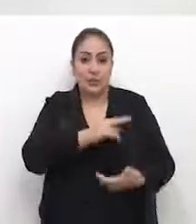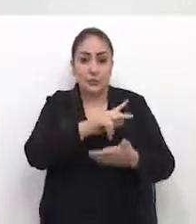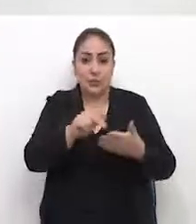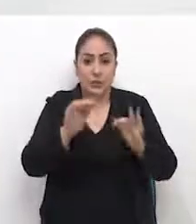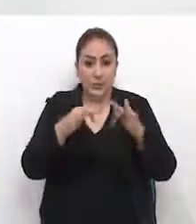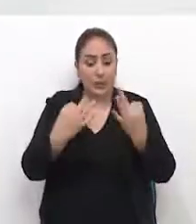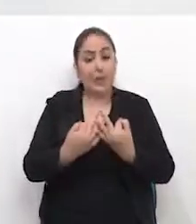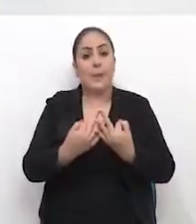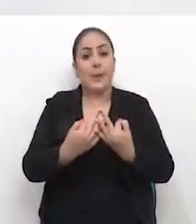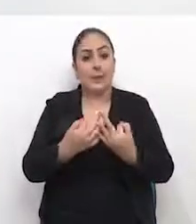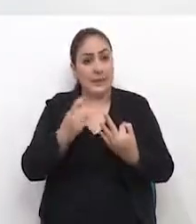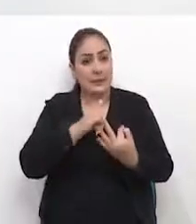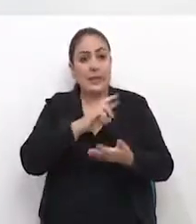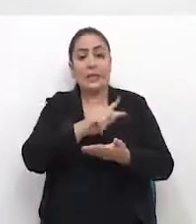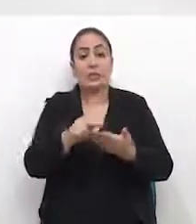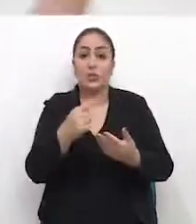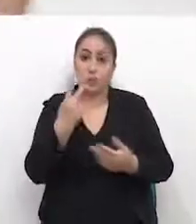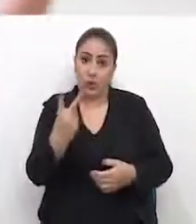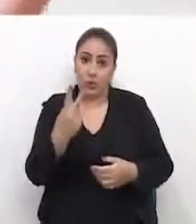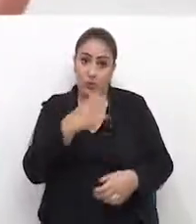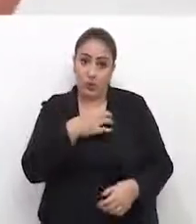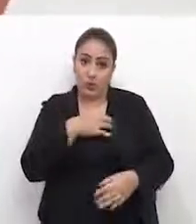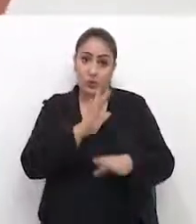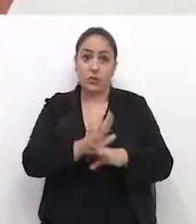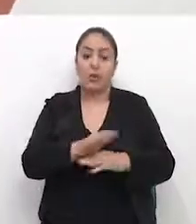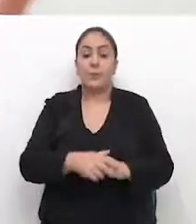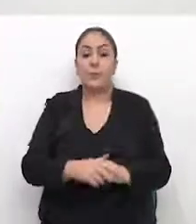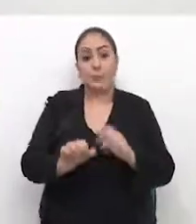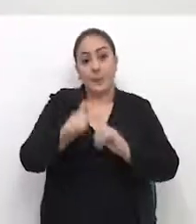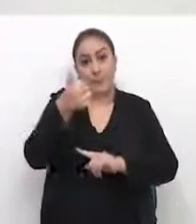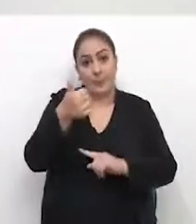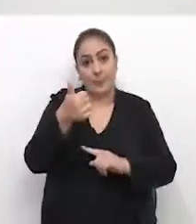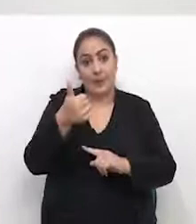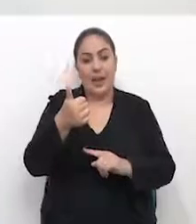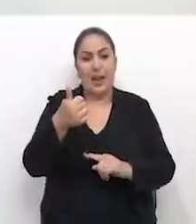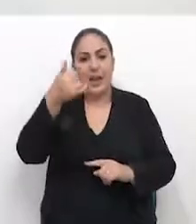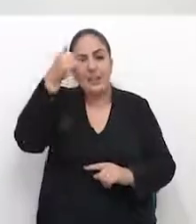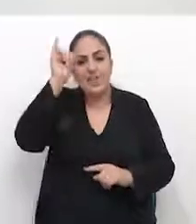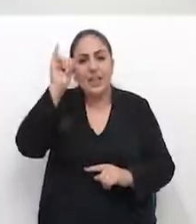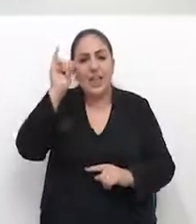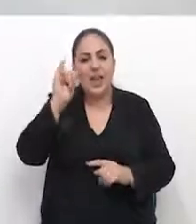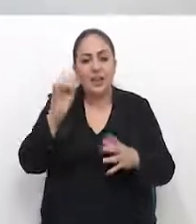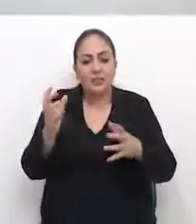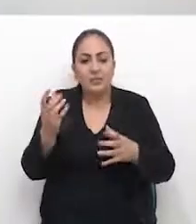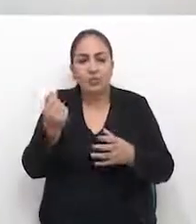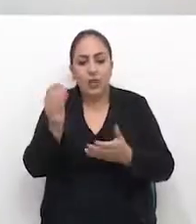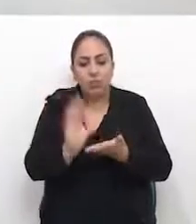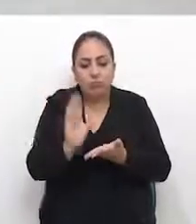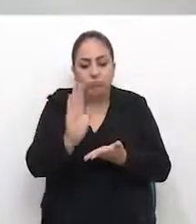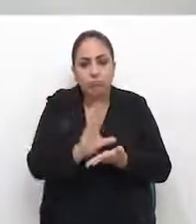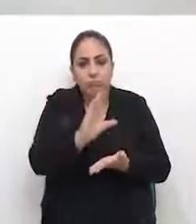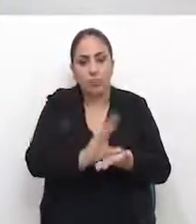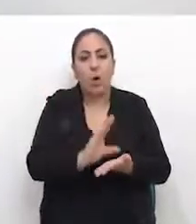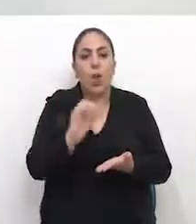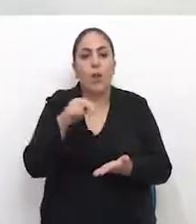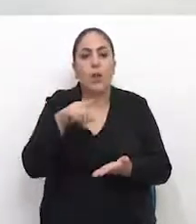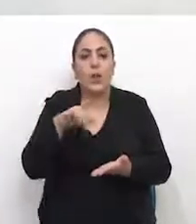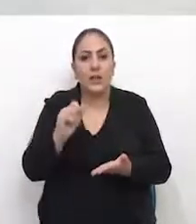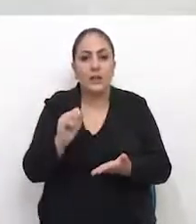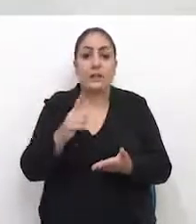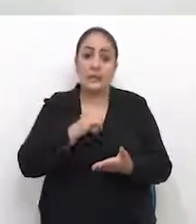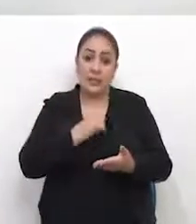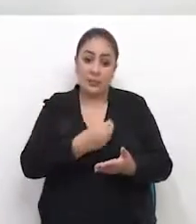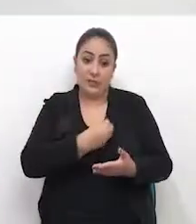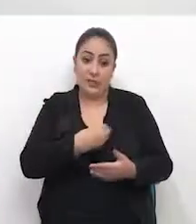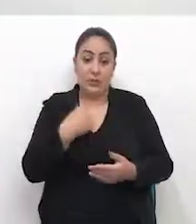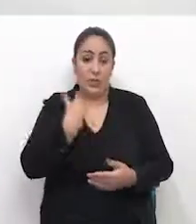vida de diversas famílias, existem 2 formas de ajudar. A primeira é pela Vaquinha Online, que está no link da bio